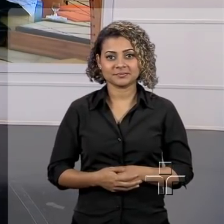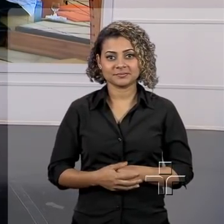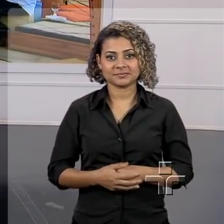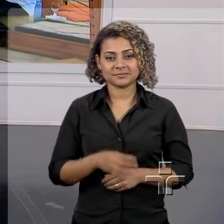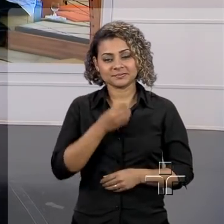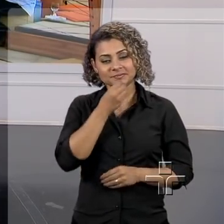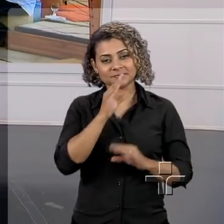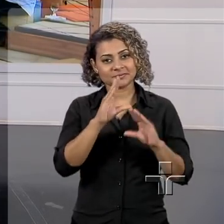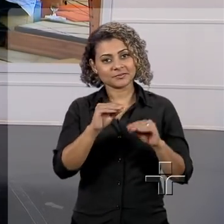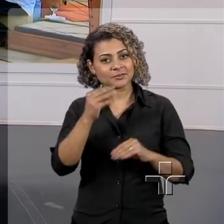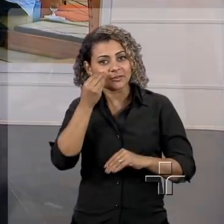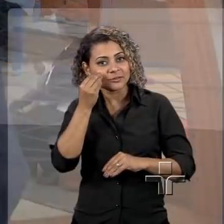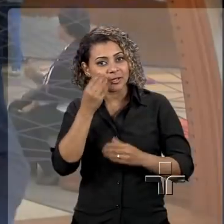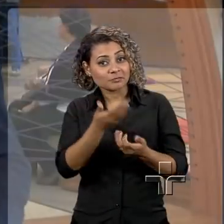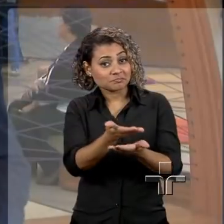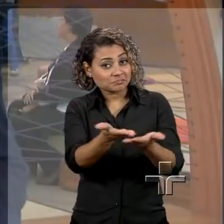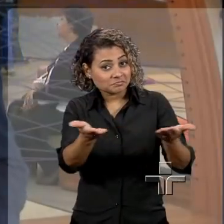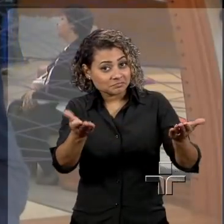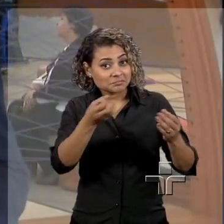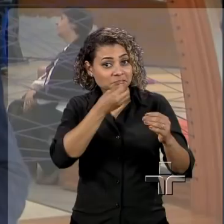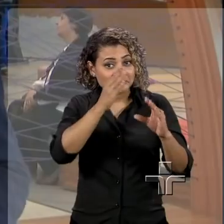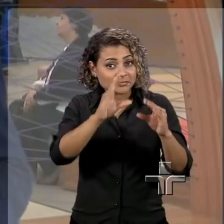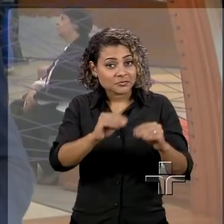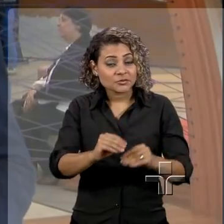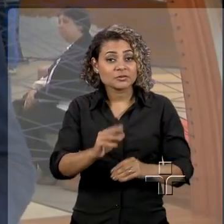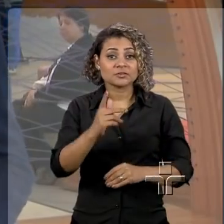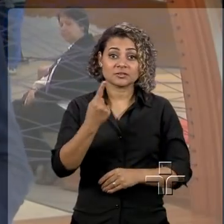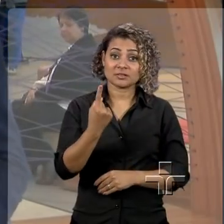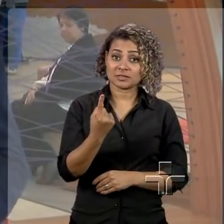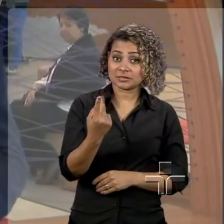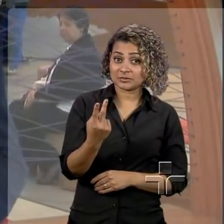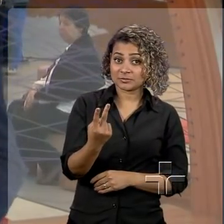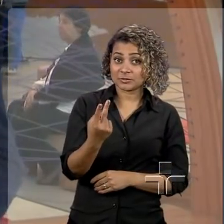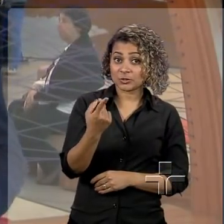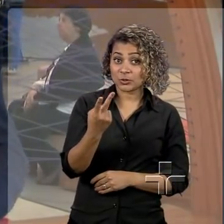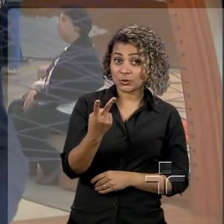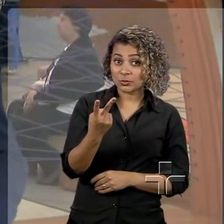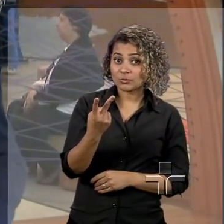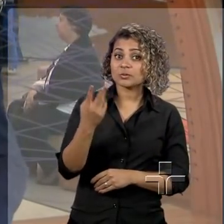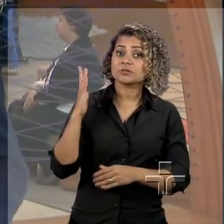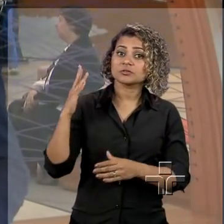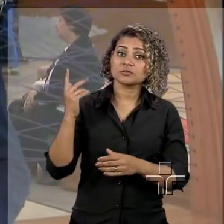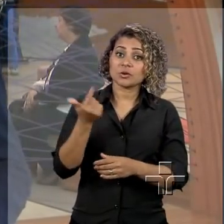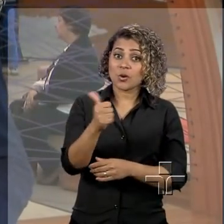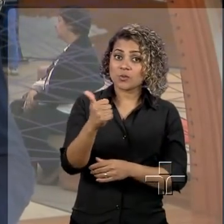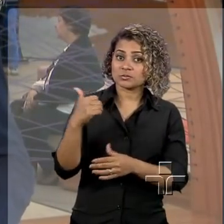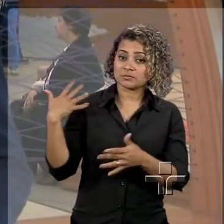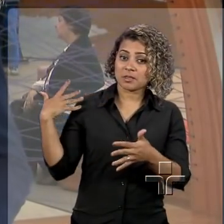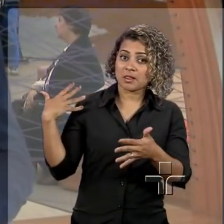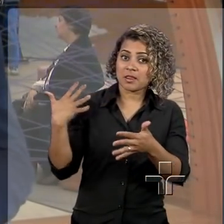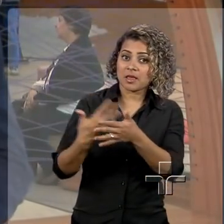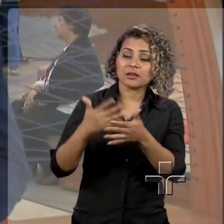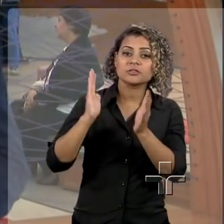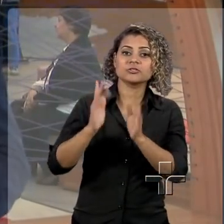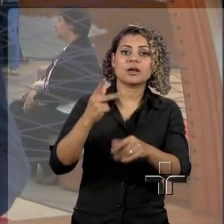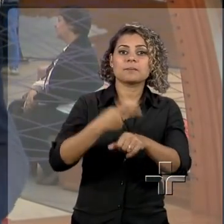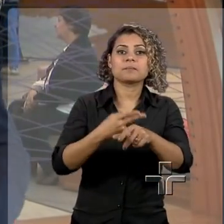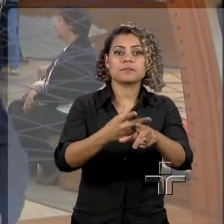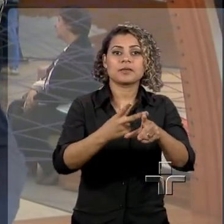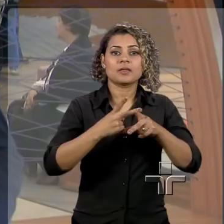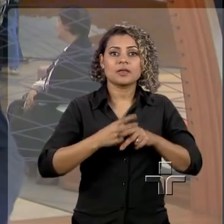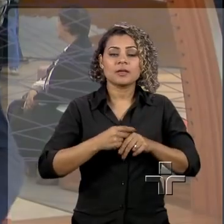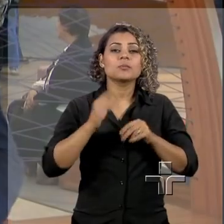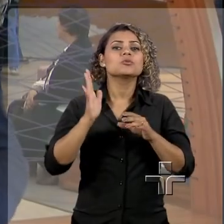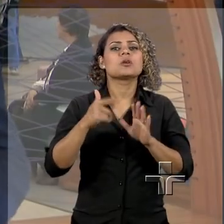Boa noite, Joyce. Boa noite a todos. A 11ª edição do Prêmio São Paulo de Literatura terminou agora há pouco. Esse concurso, que